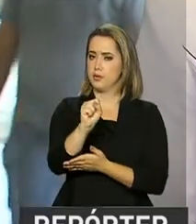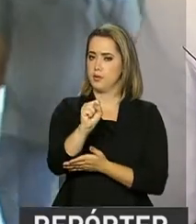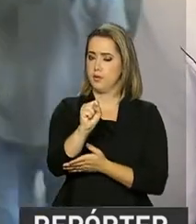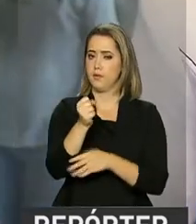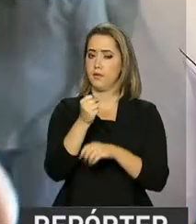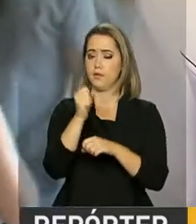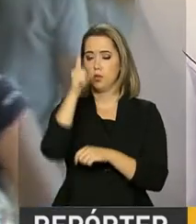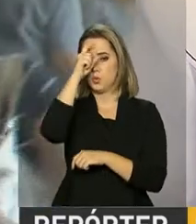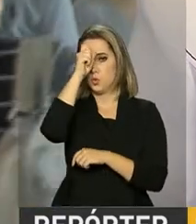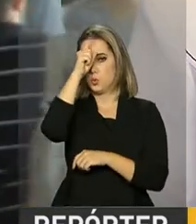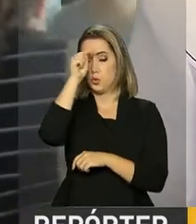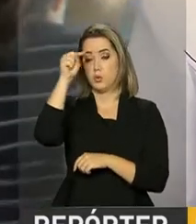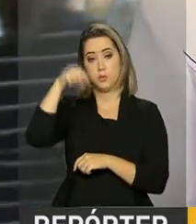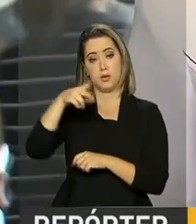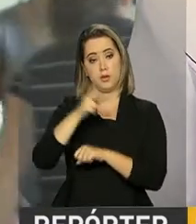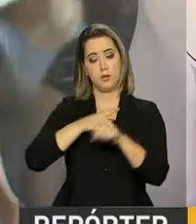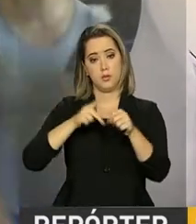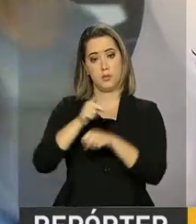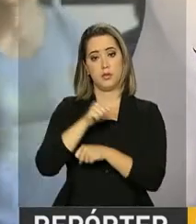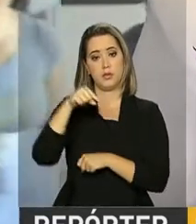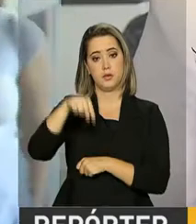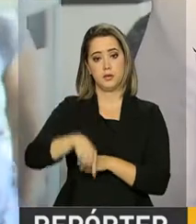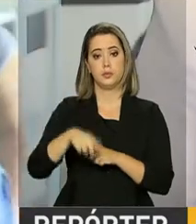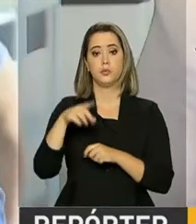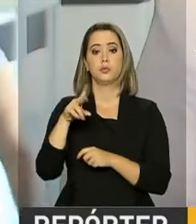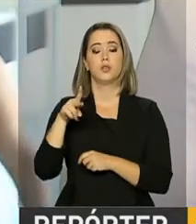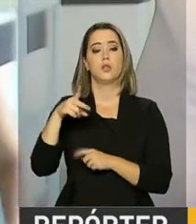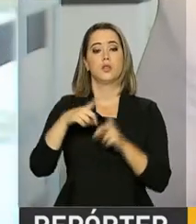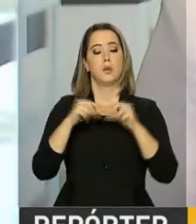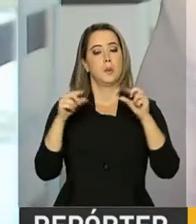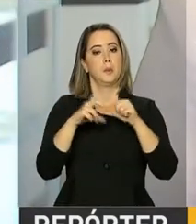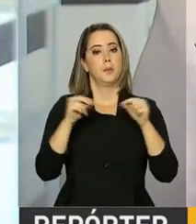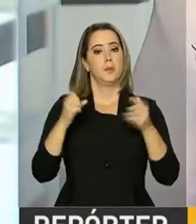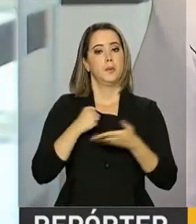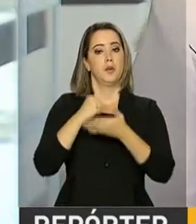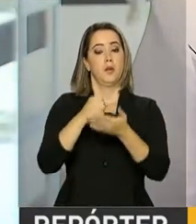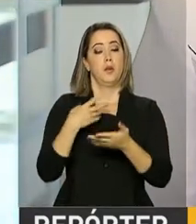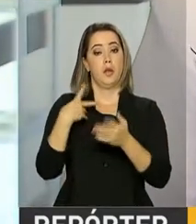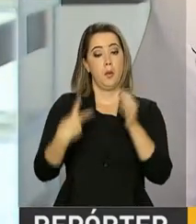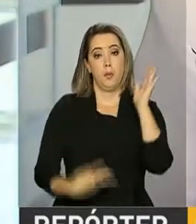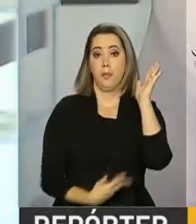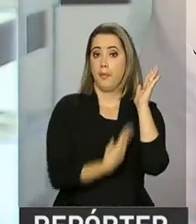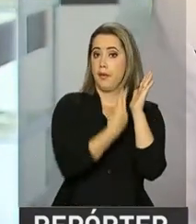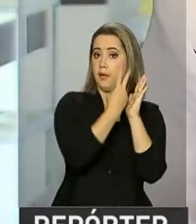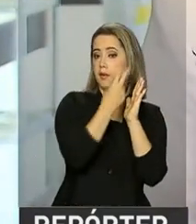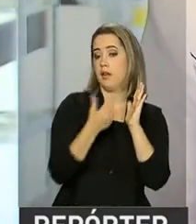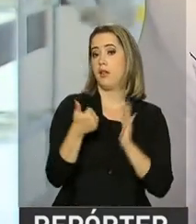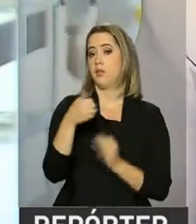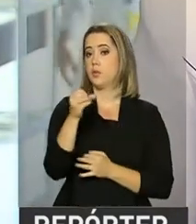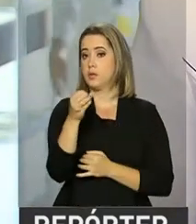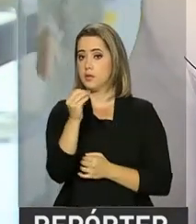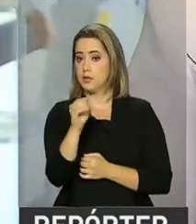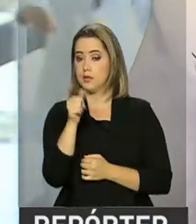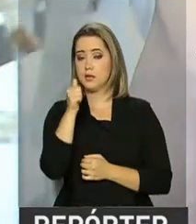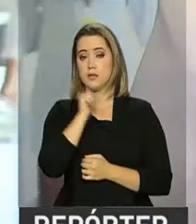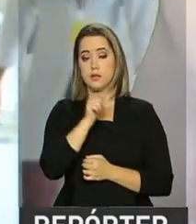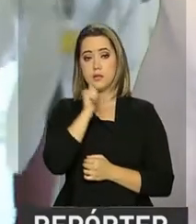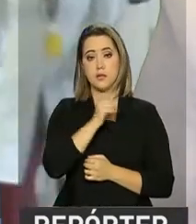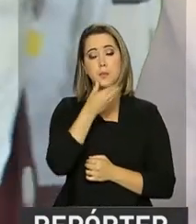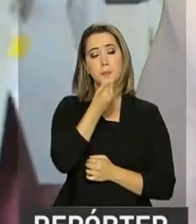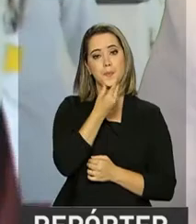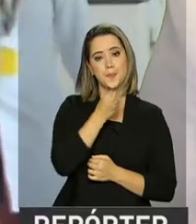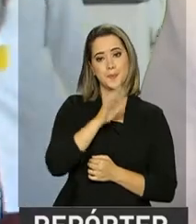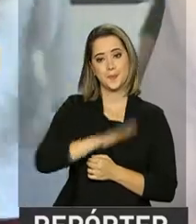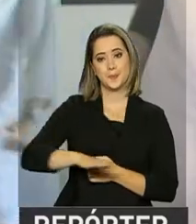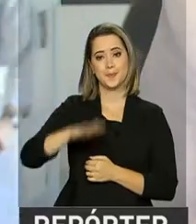país aqui no hospital regional da asa norte em brasília são operados em média 160 meninos e meninas